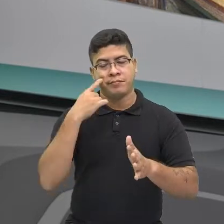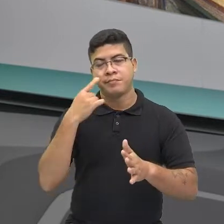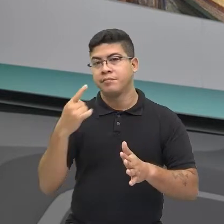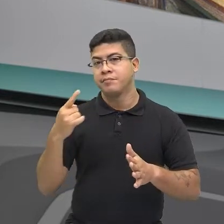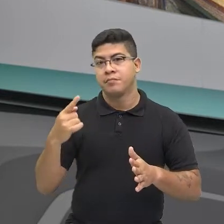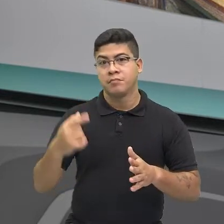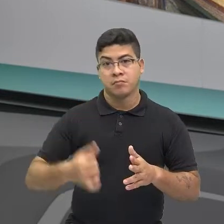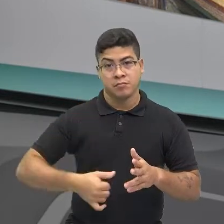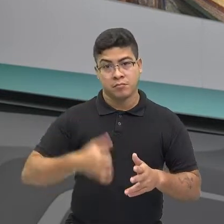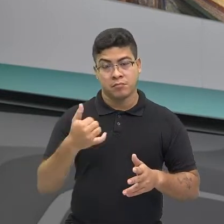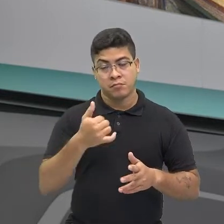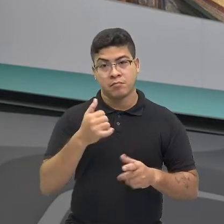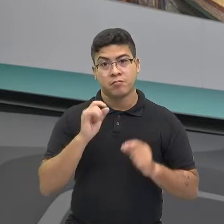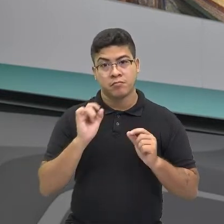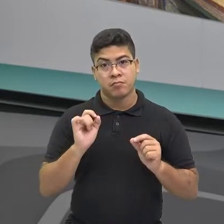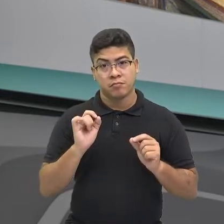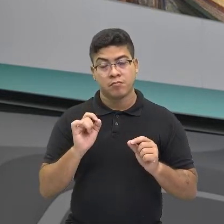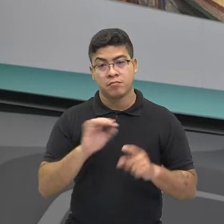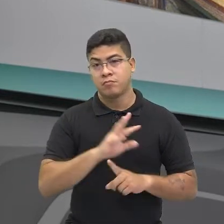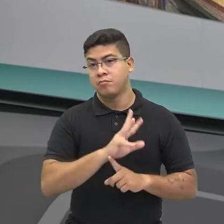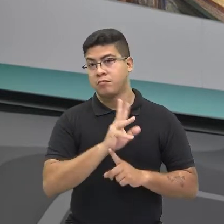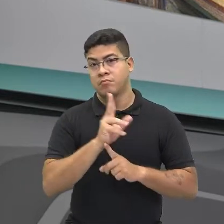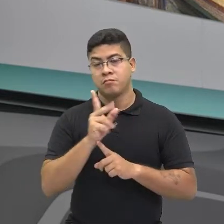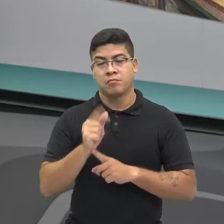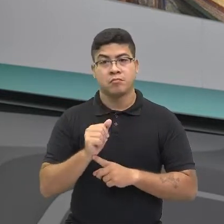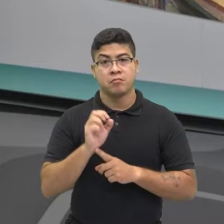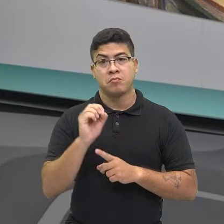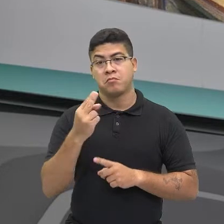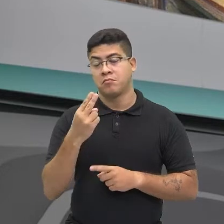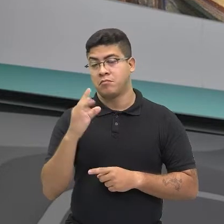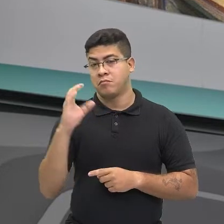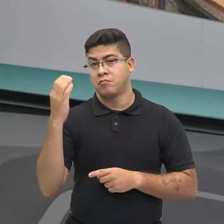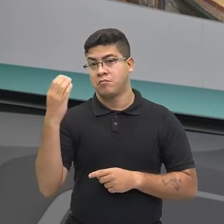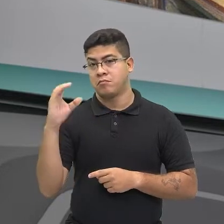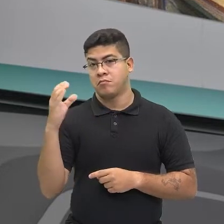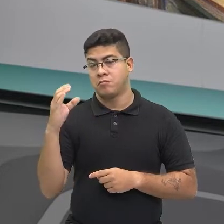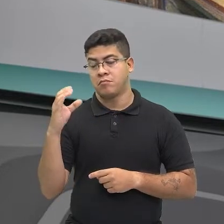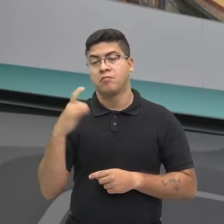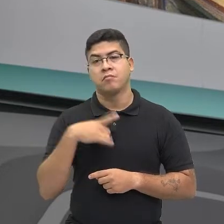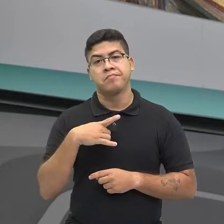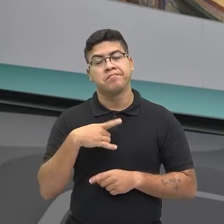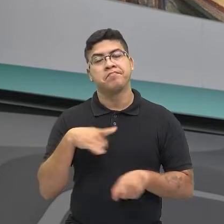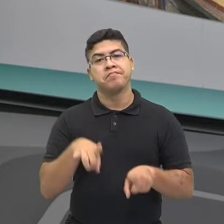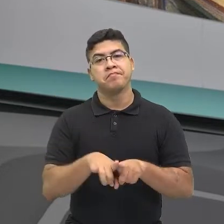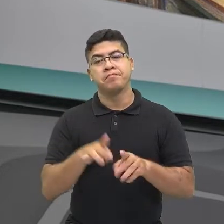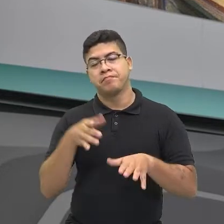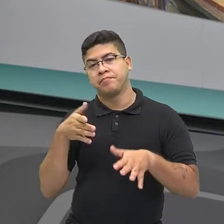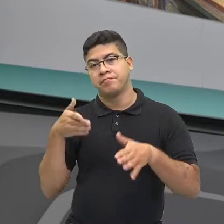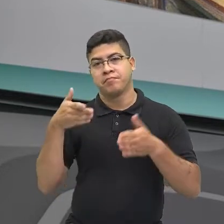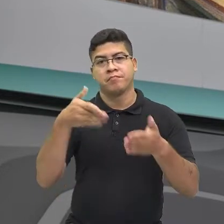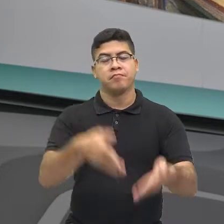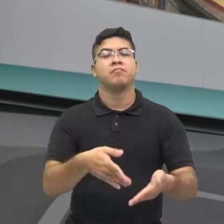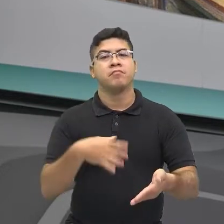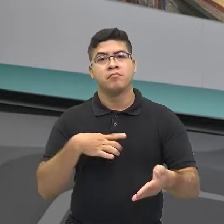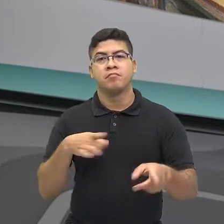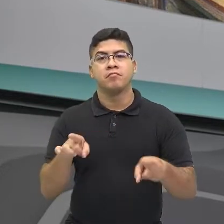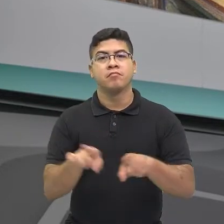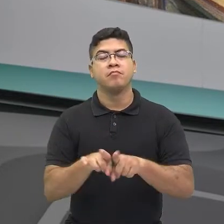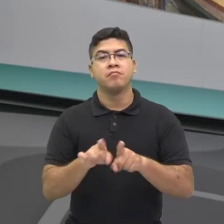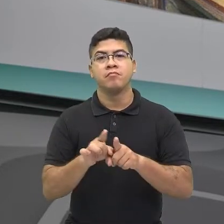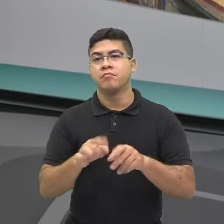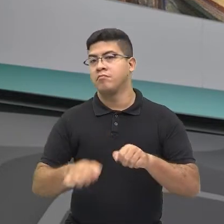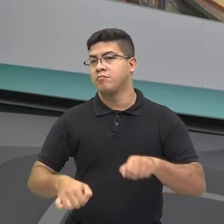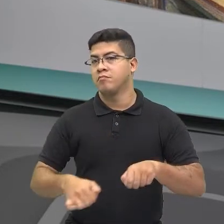em determinado movimento cultural, artístico ou científico. Então, a vanguarda ela vai trazer essa característica